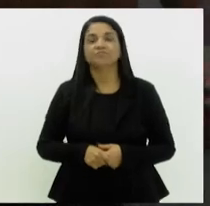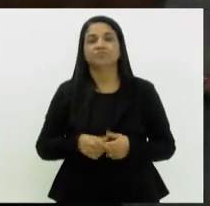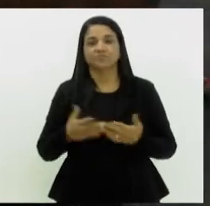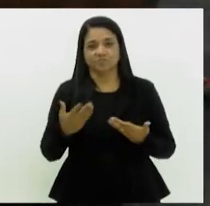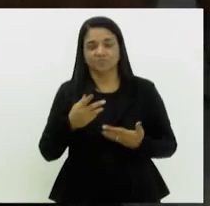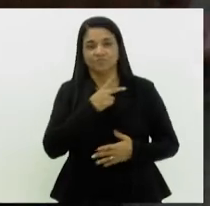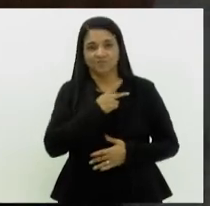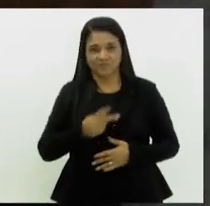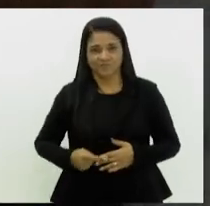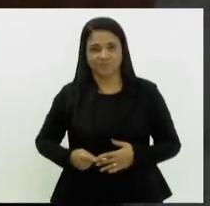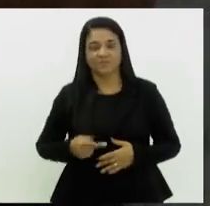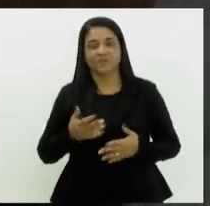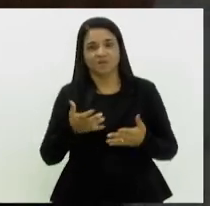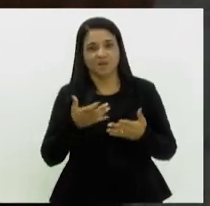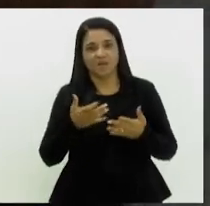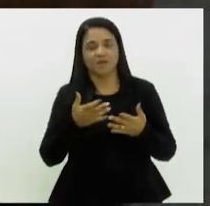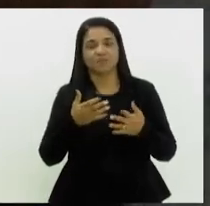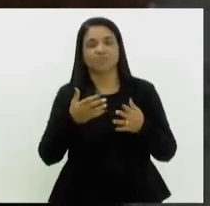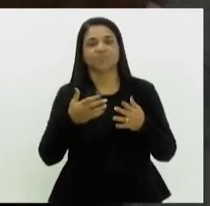elogiar o projeto de resolução